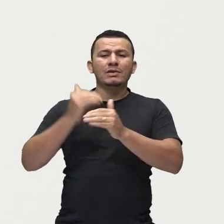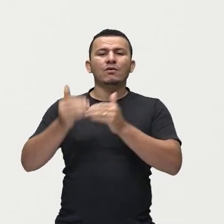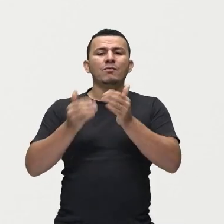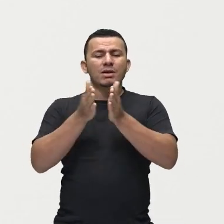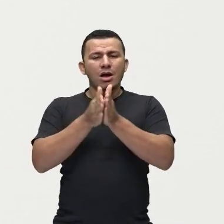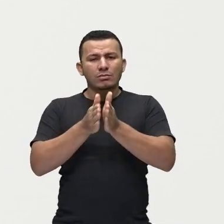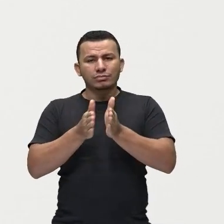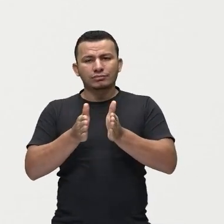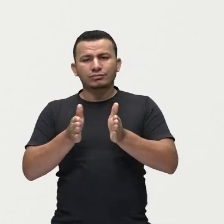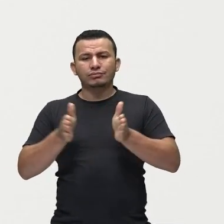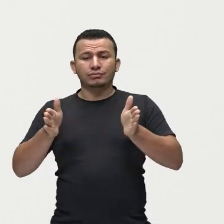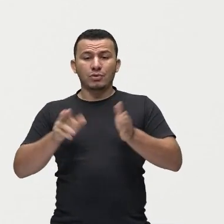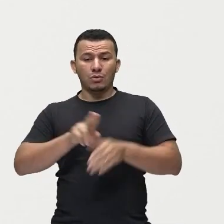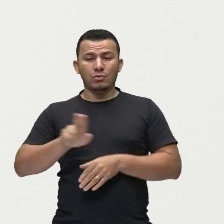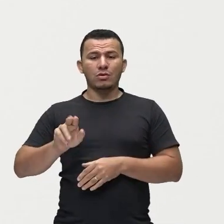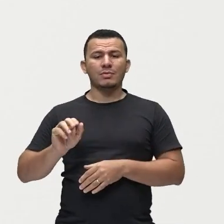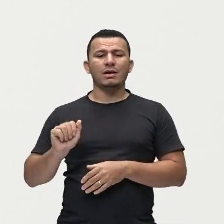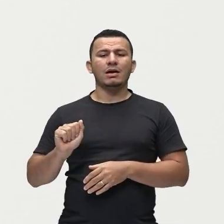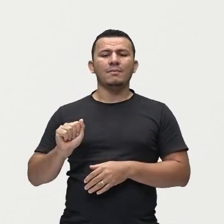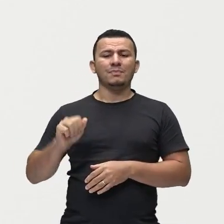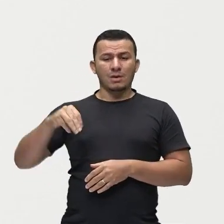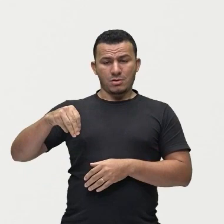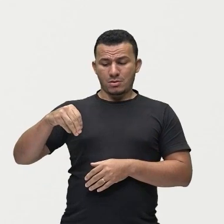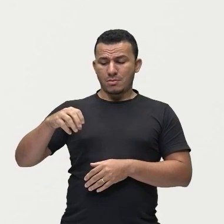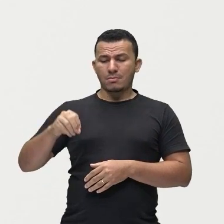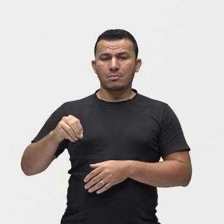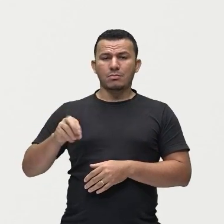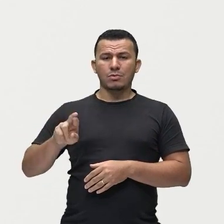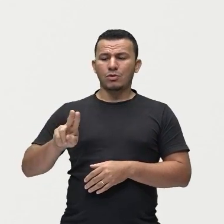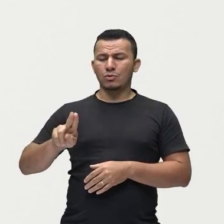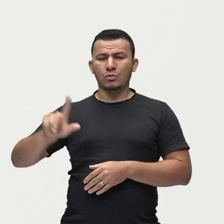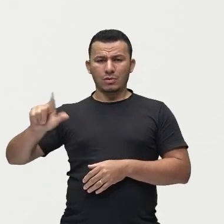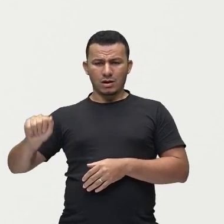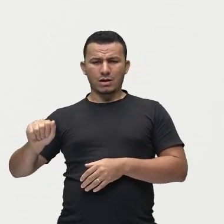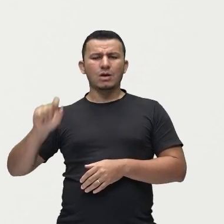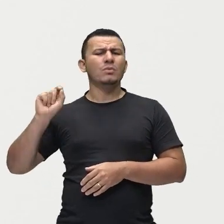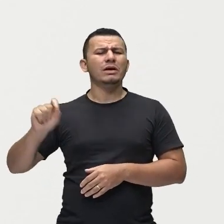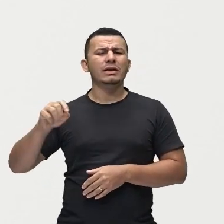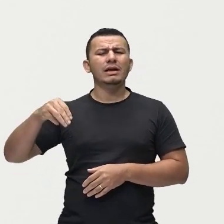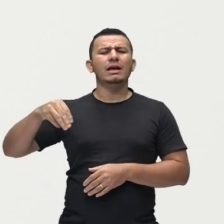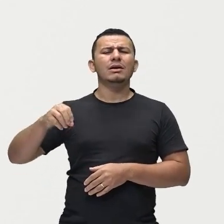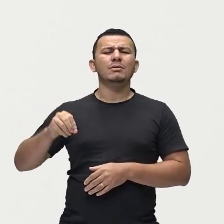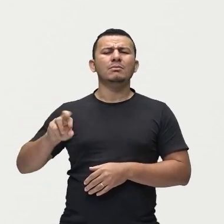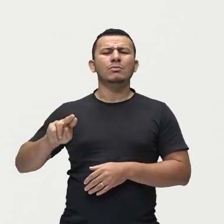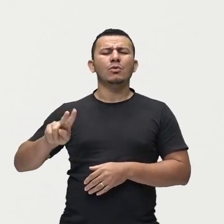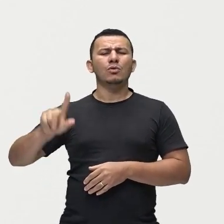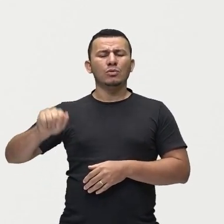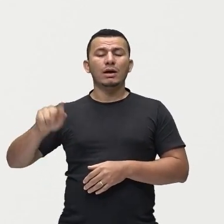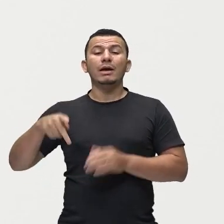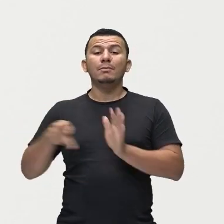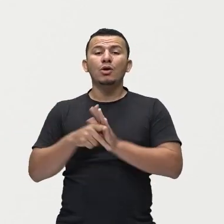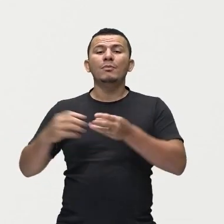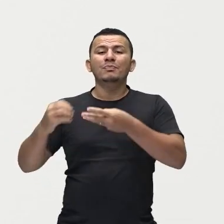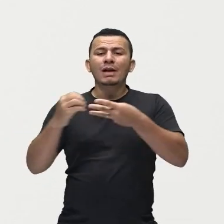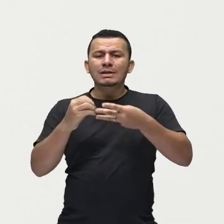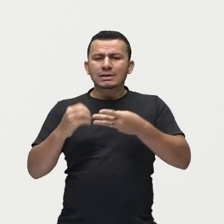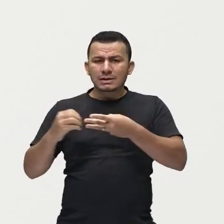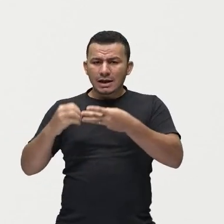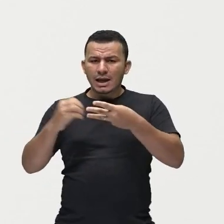é a mórula, tá? A mórula, então, é quando essas células elas estão